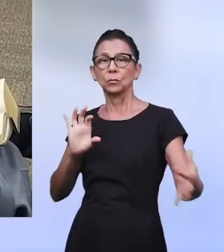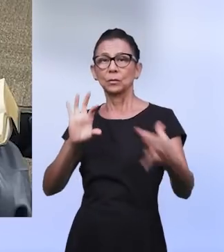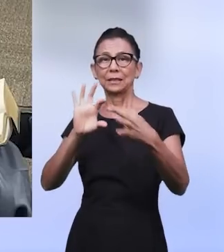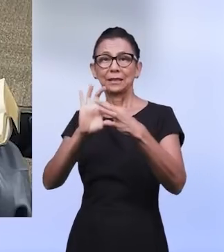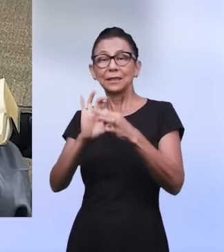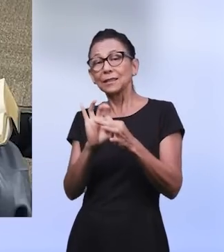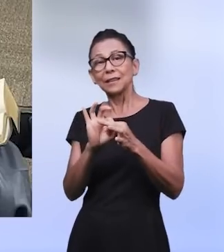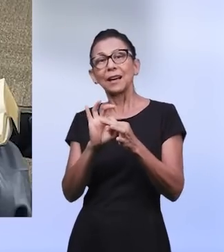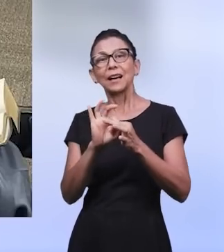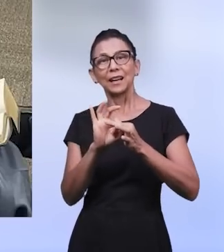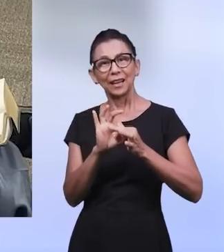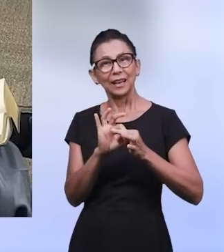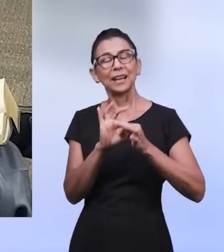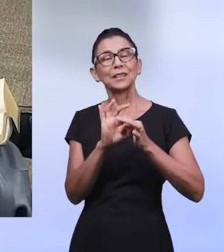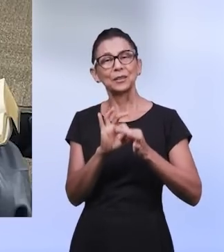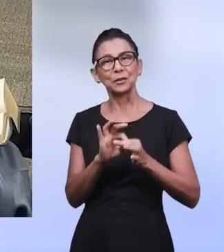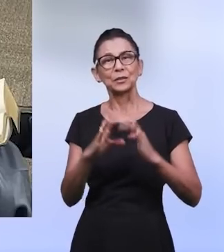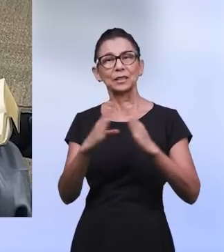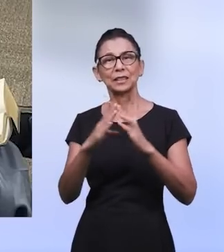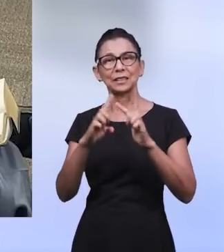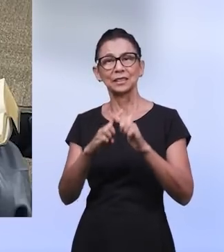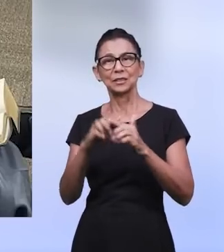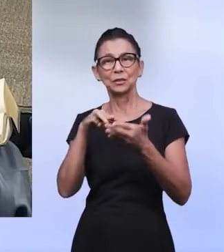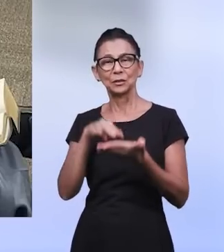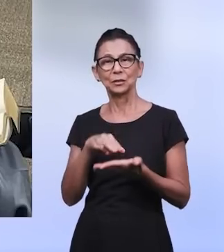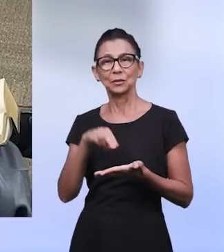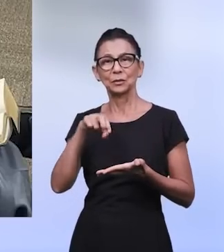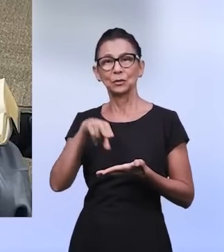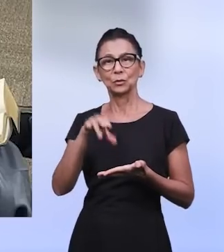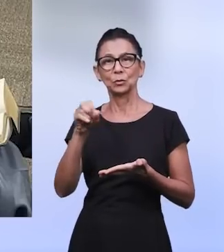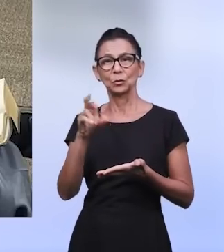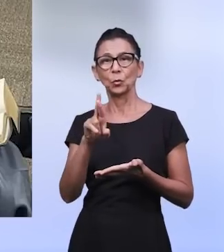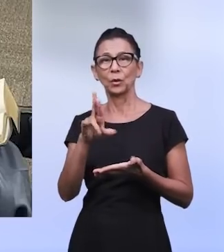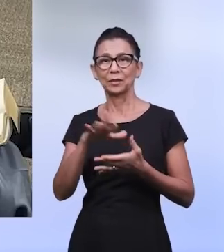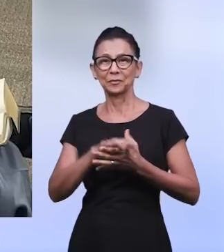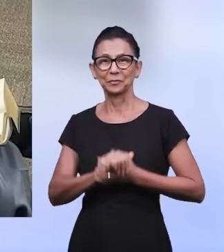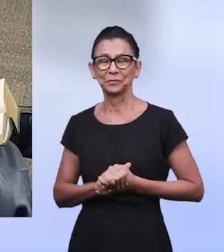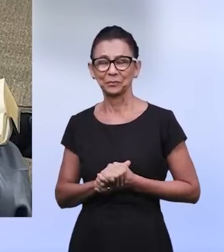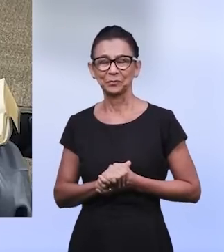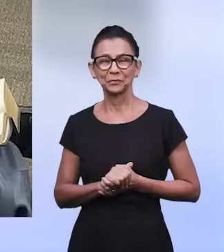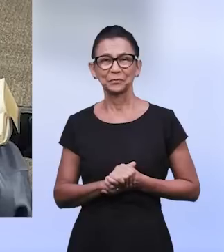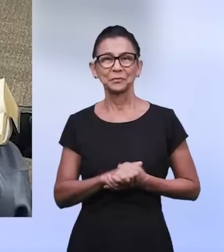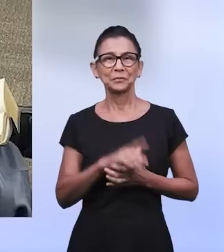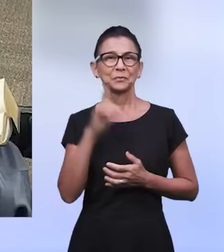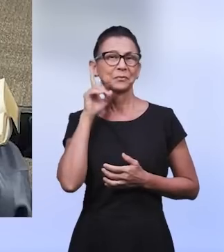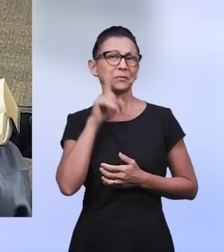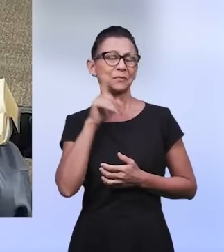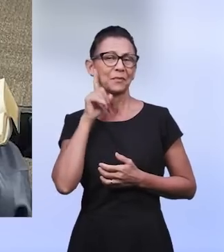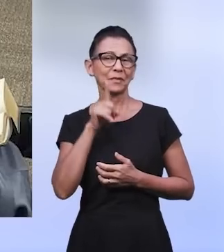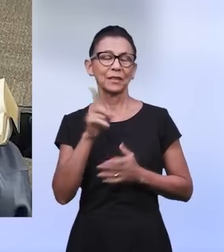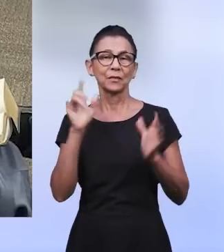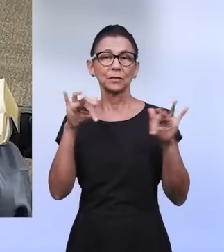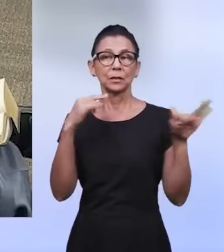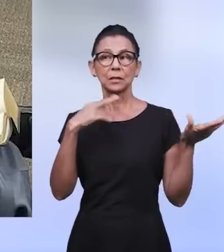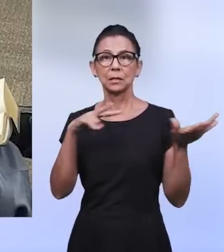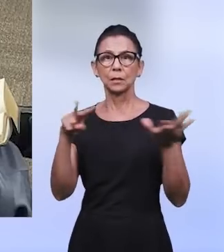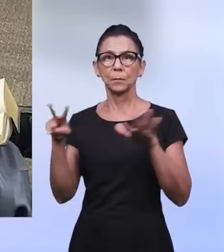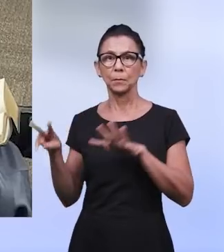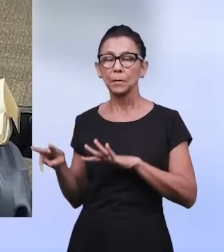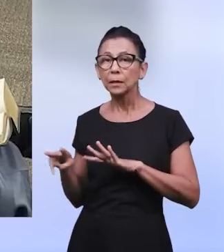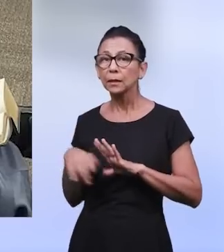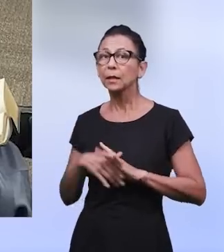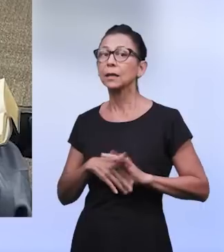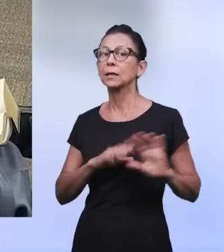da doutrina diretamente da Igreja Cristã Maranata de Newark, no estado americano da Nova Jersey. O final de semana foi ainda